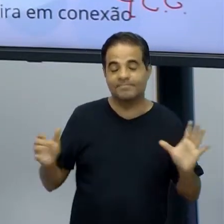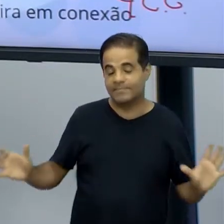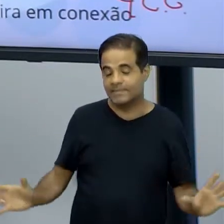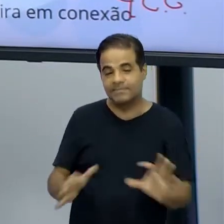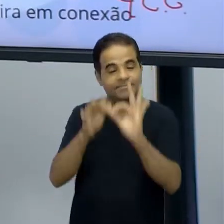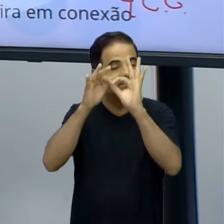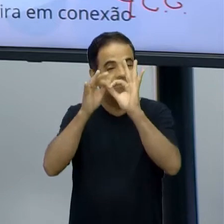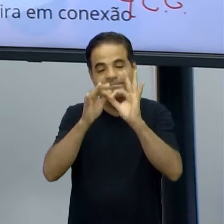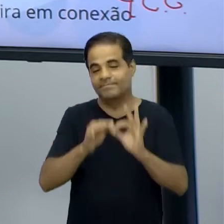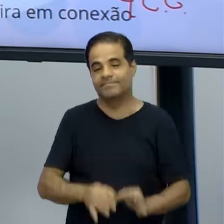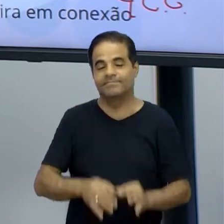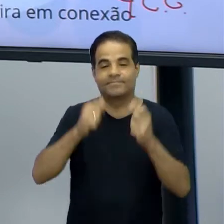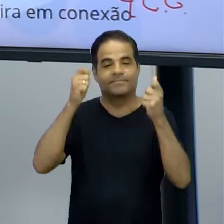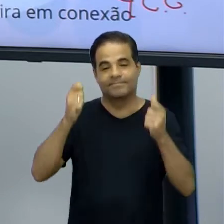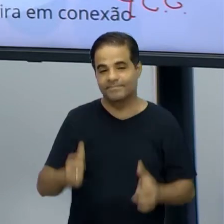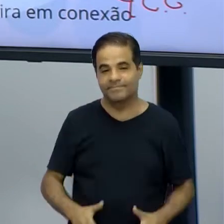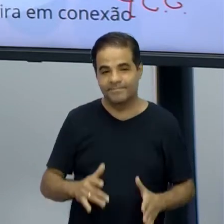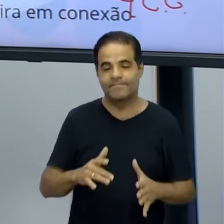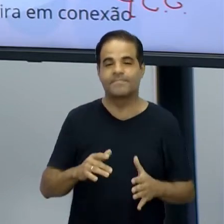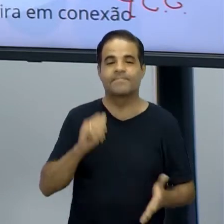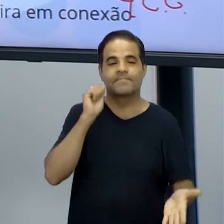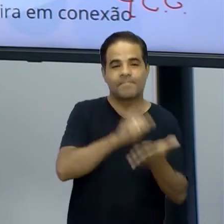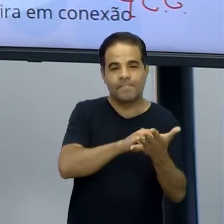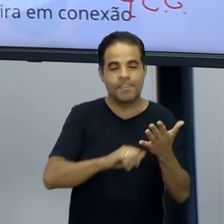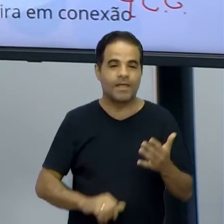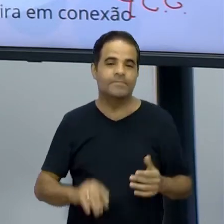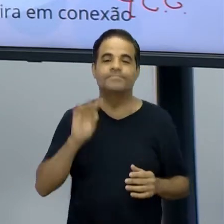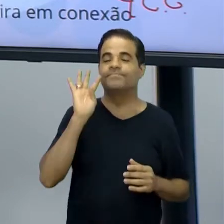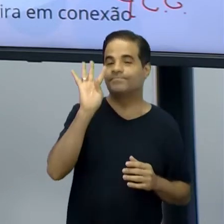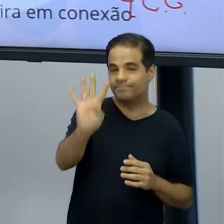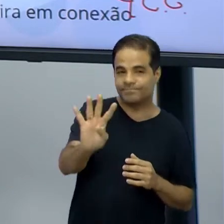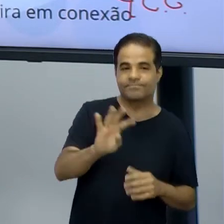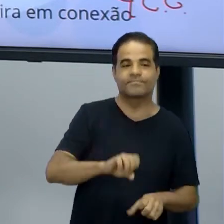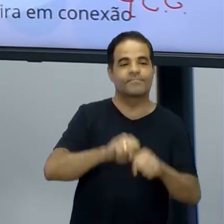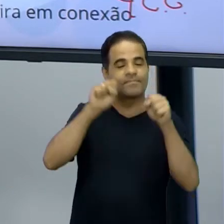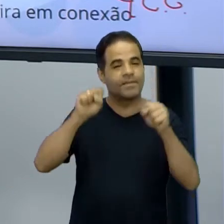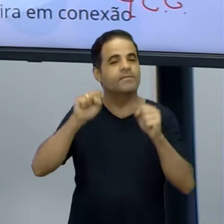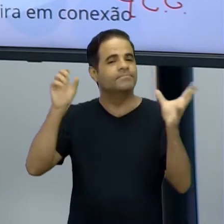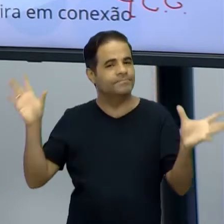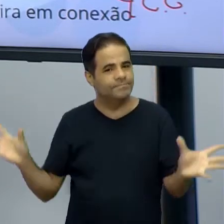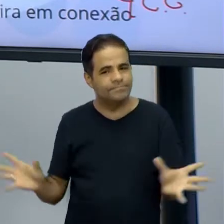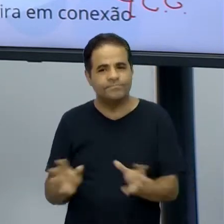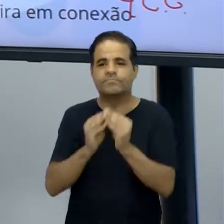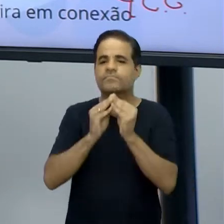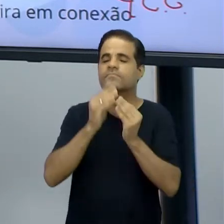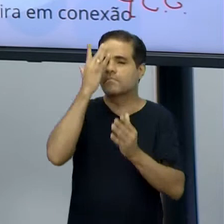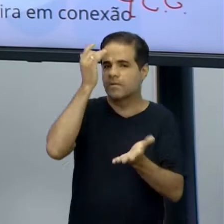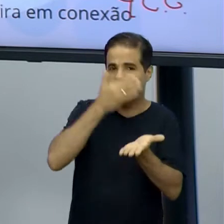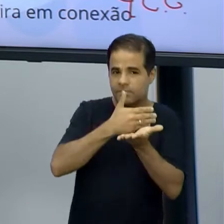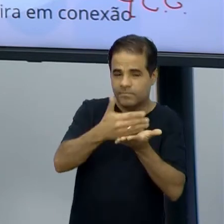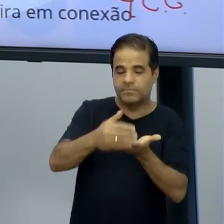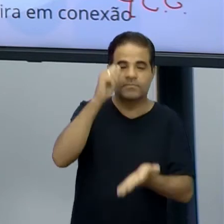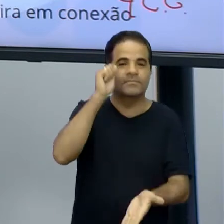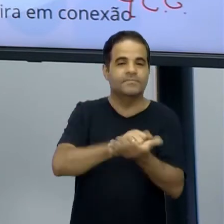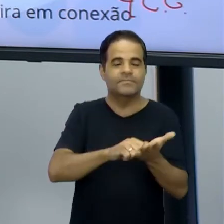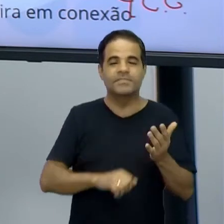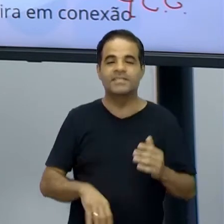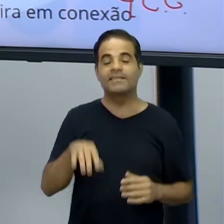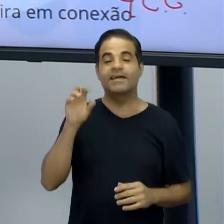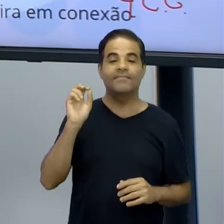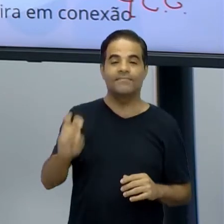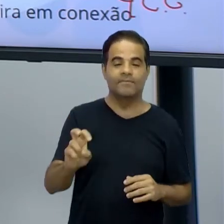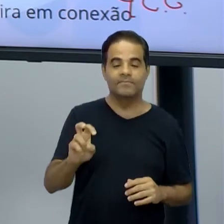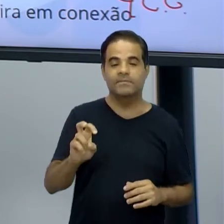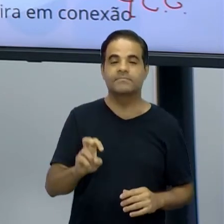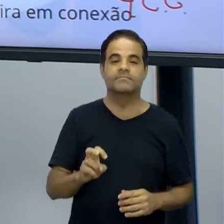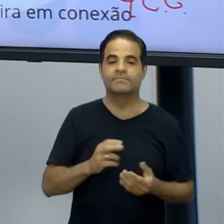Conexão. A gente está aí na atividade 4, na sistematização, amanhã a gente já começa a atividade 5, amanhã a gente vai